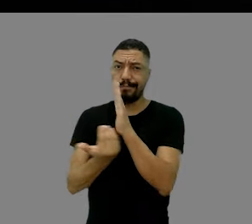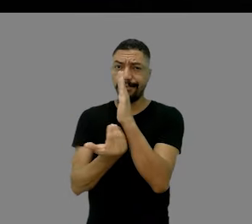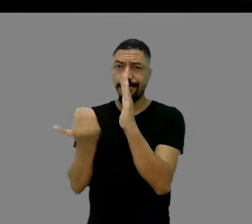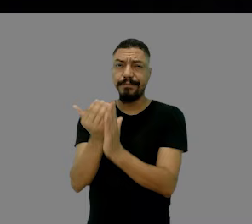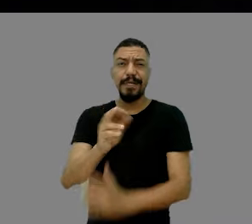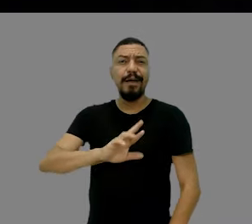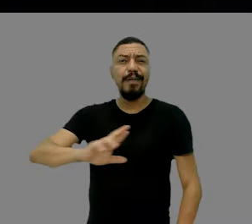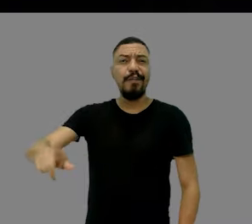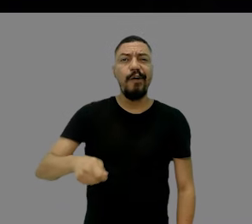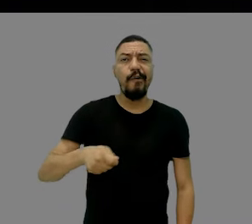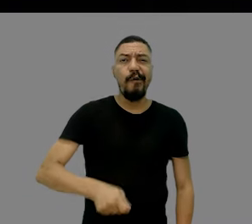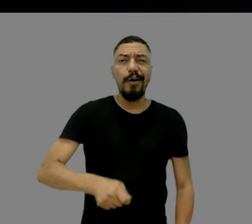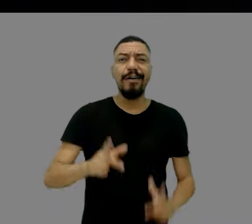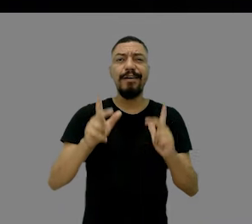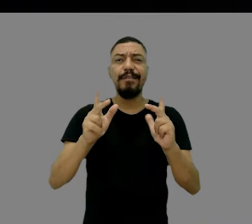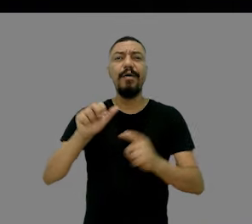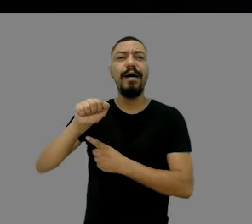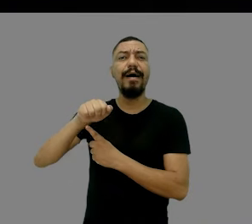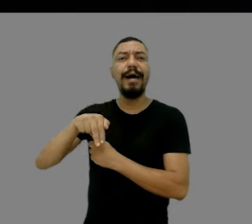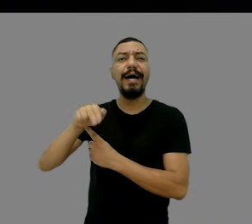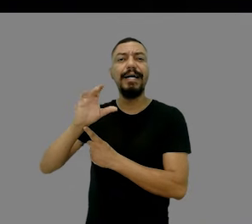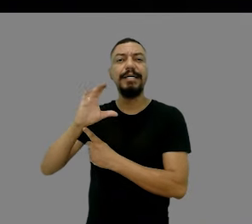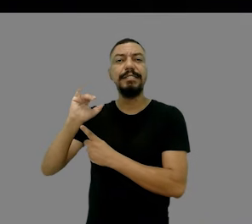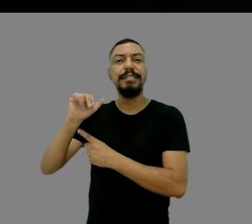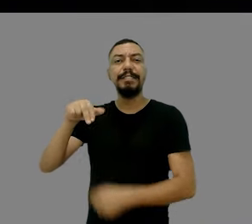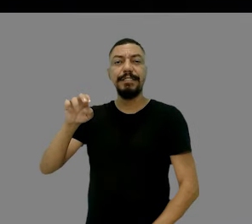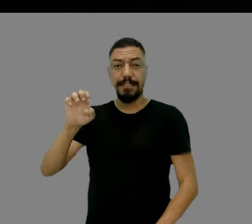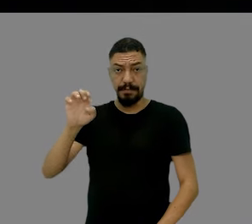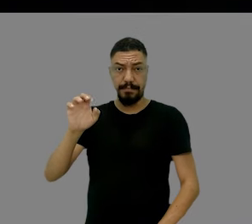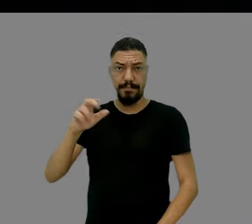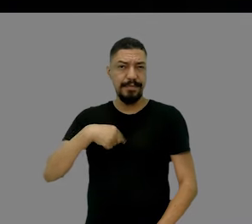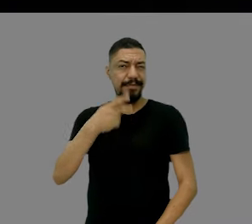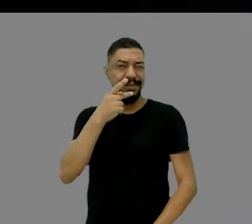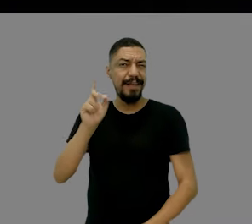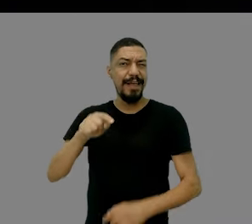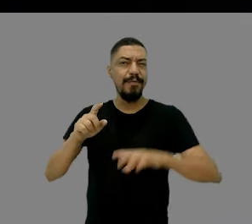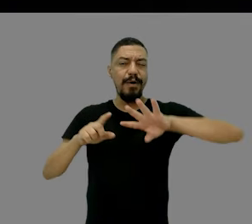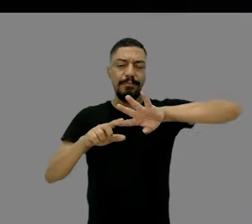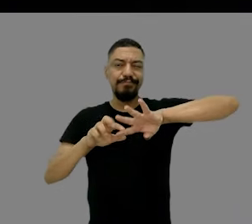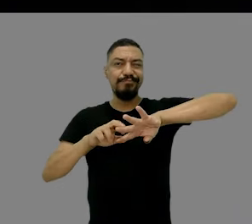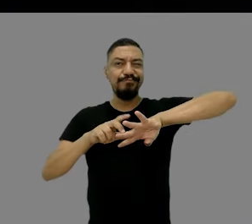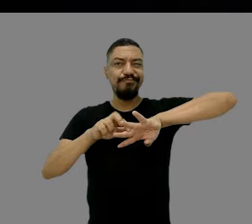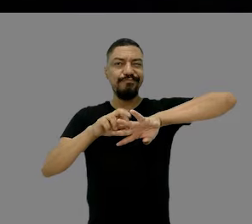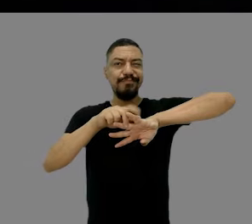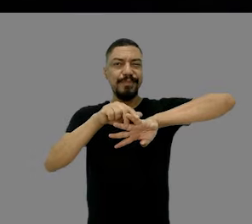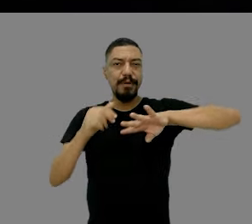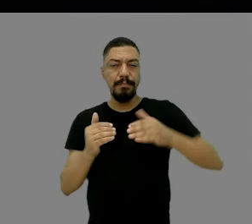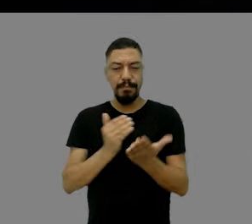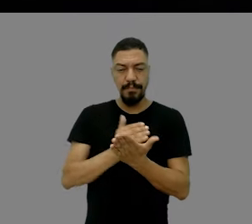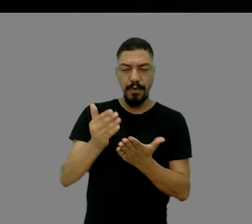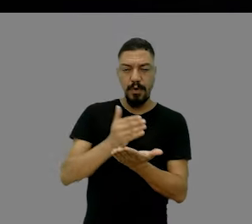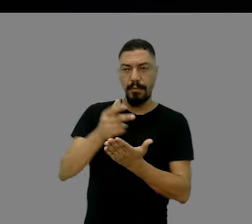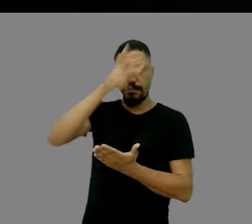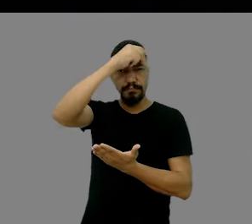que é uma escadinha, assim, né? A gente começa nos municipais, vai para os estaduais e a gente vai usando drogas mais pesadas